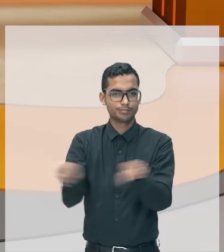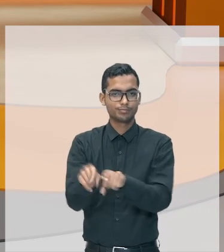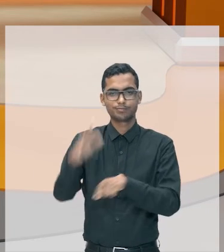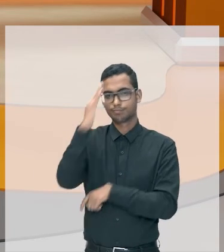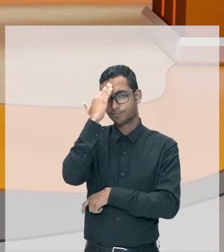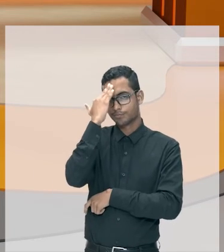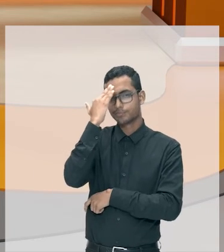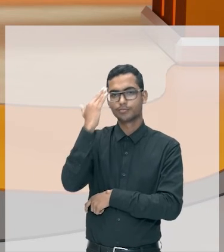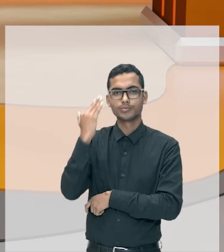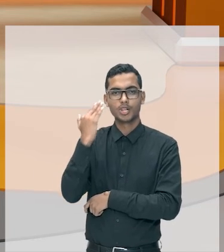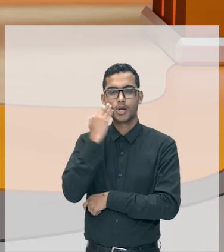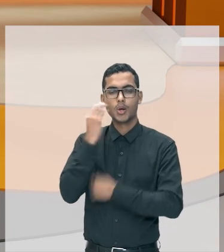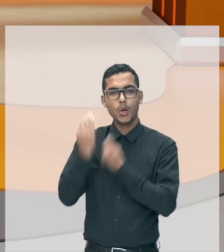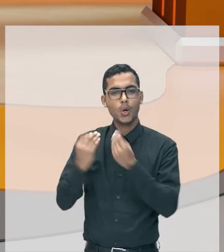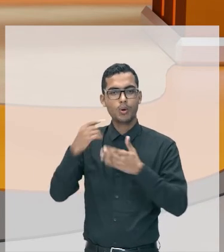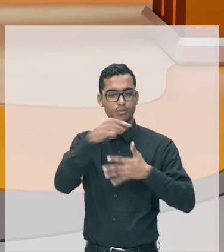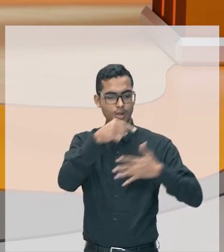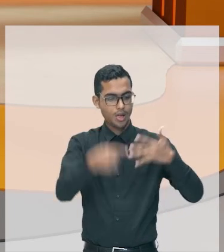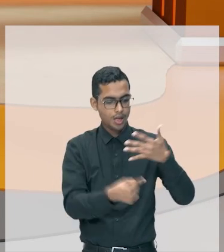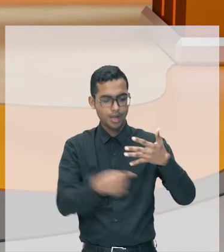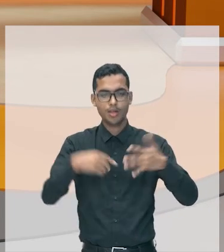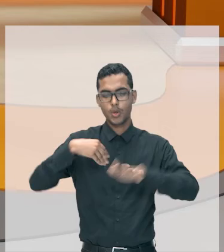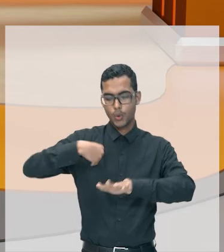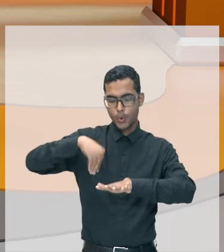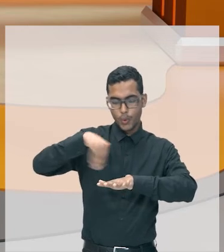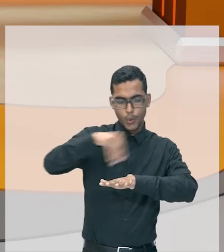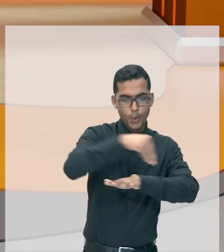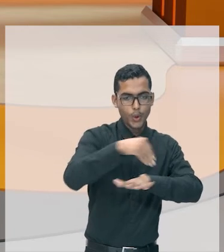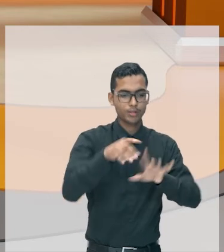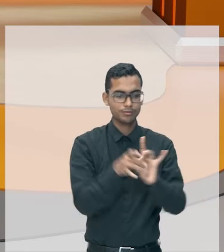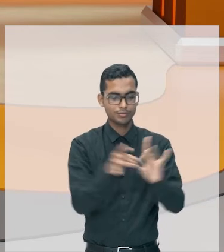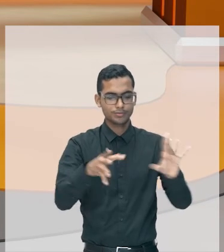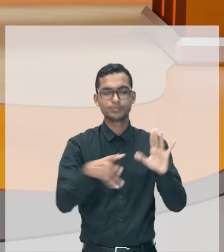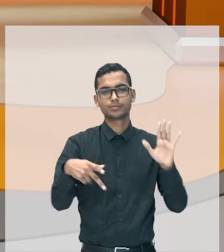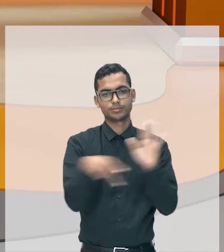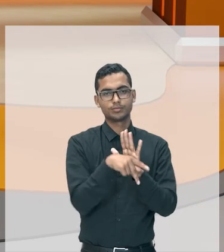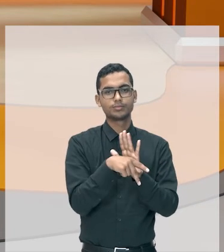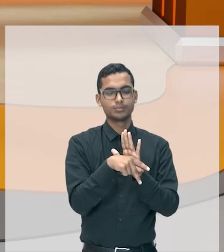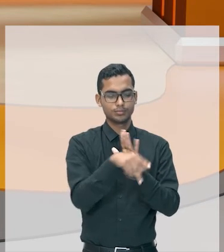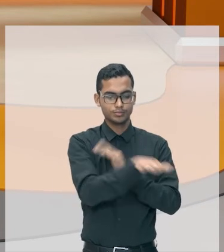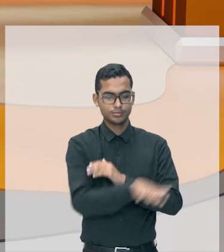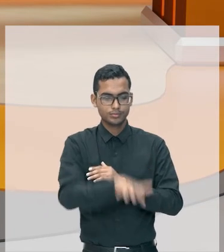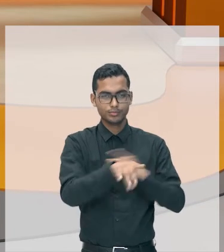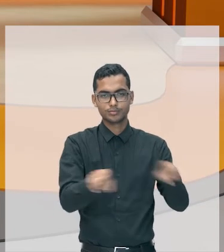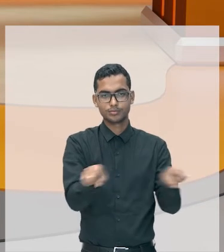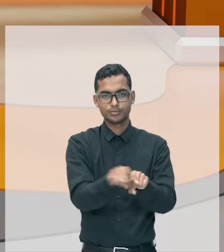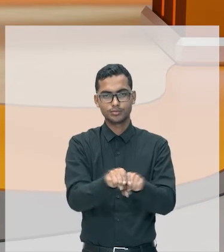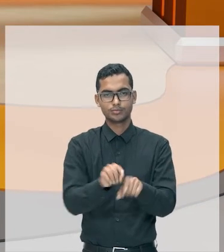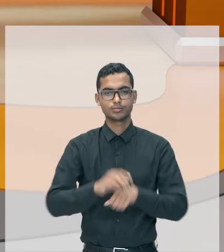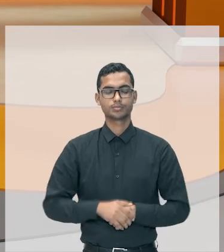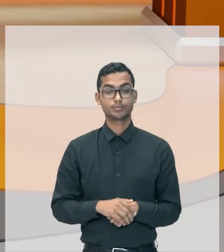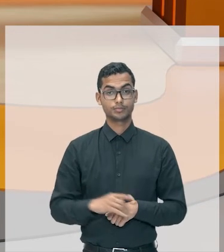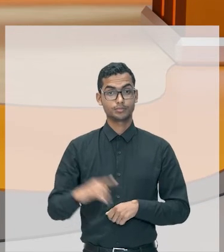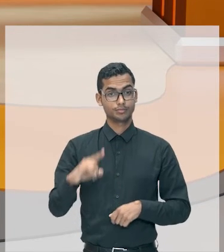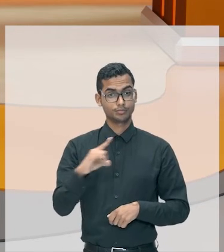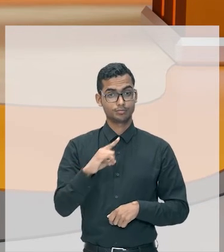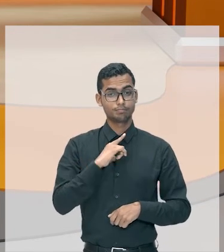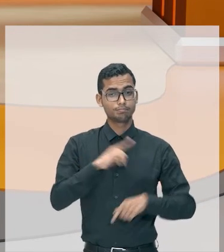através desses vestígios arqueológicos que são deixados para trás. Mas temos ainda mais formas